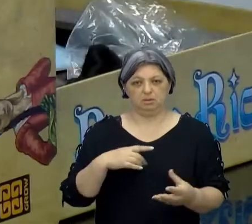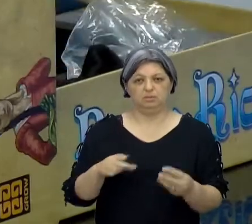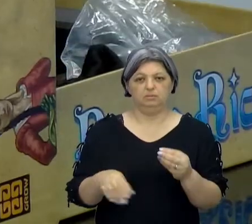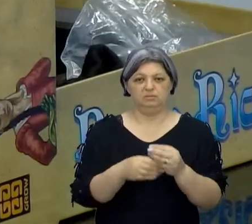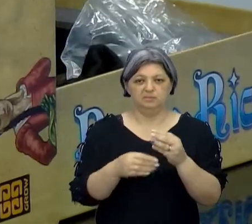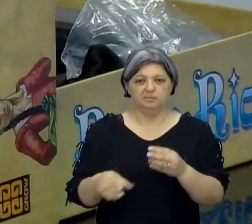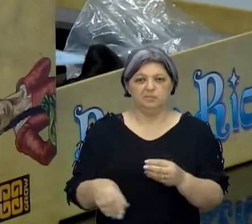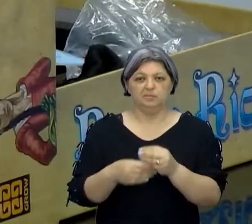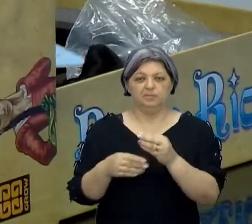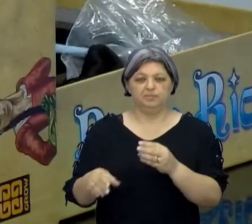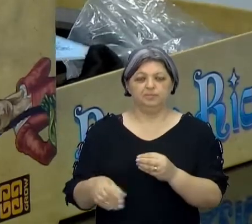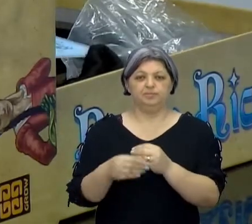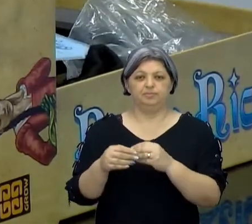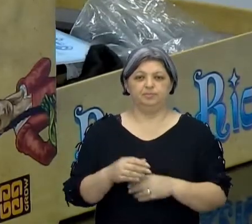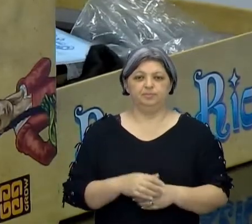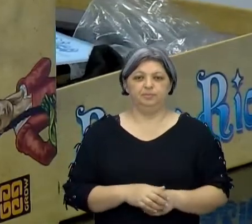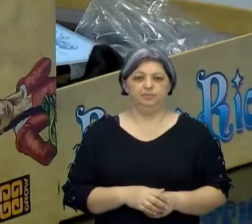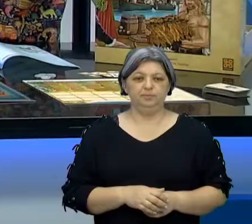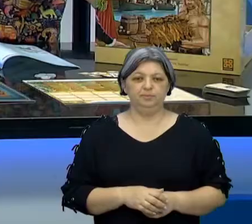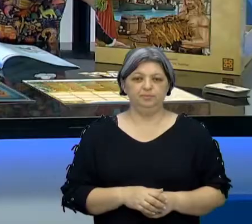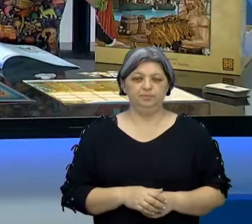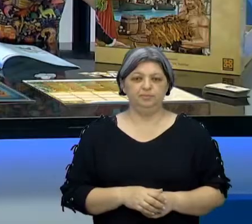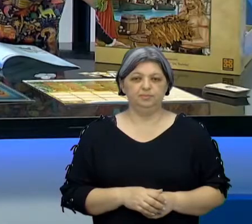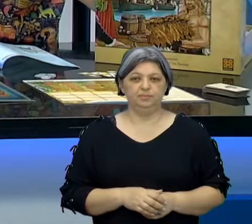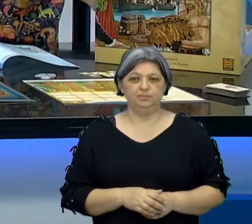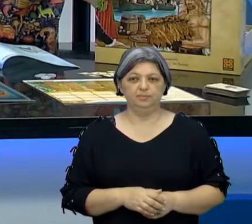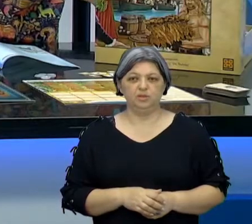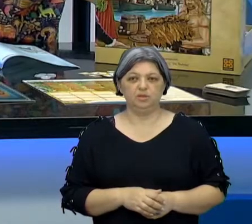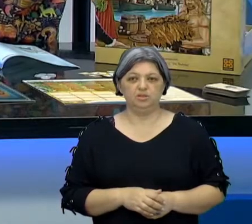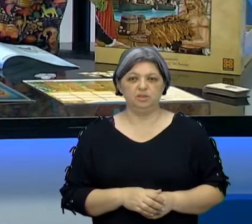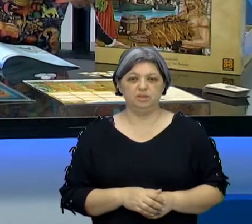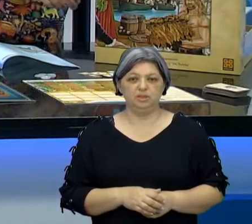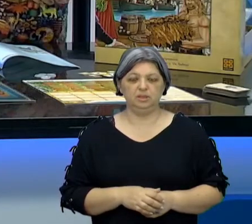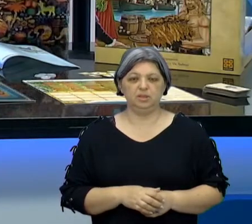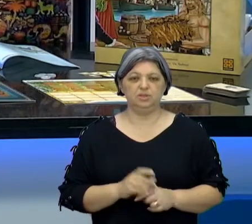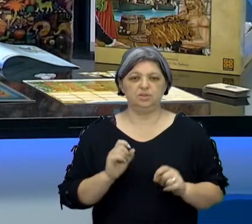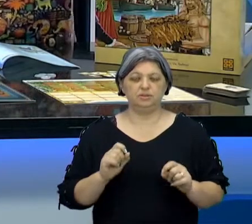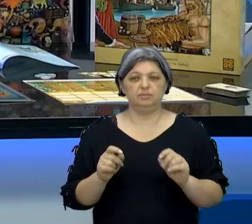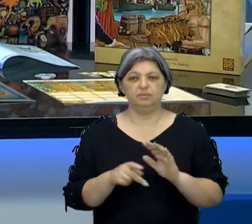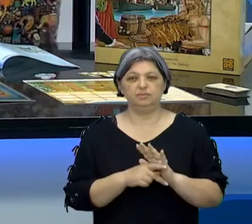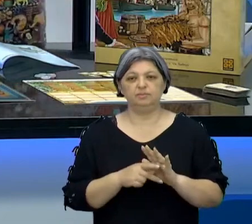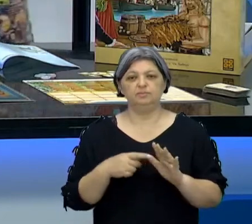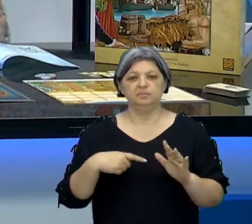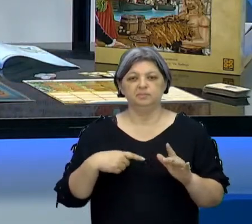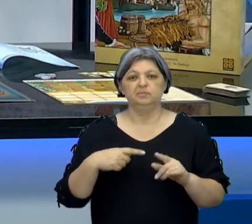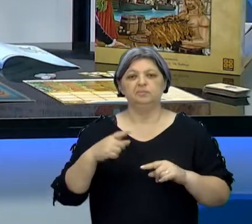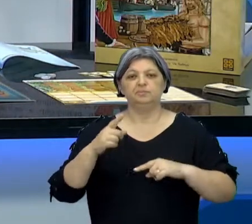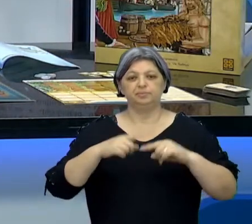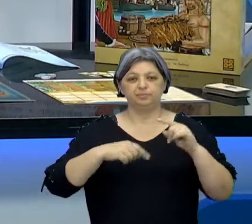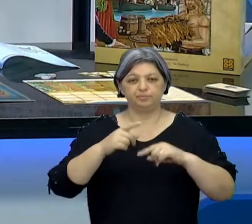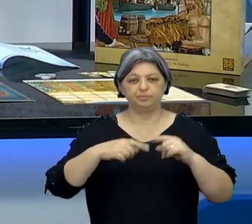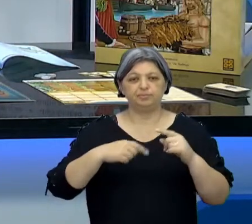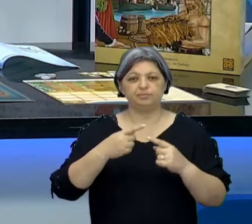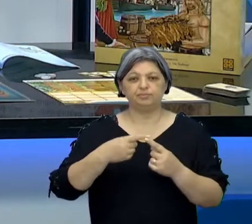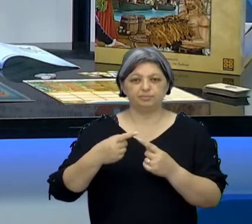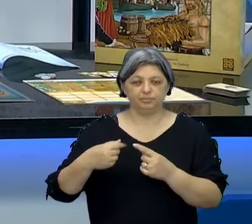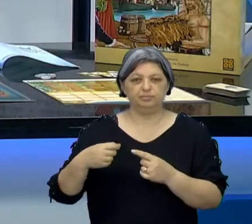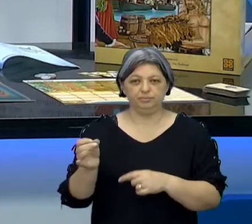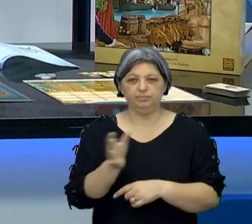inclui algumas novas cartinhas e componentes novos. Eu não vou mostrar porque está difícil de